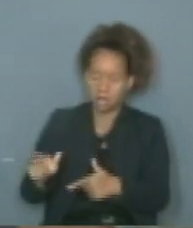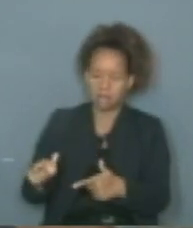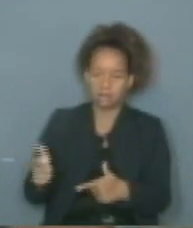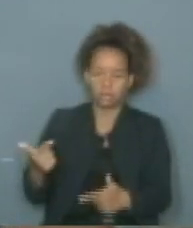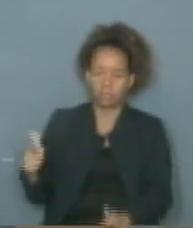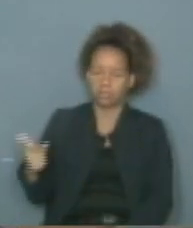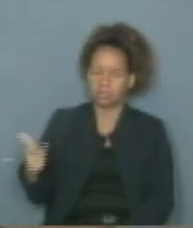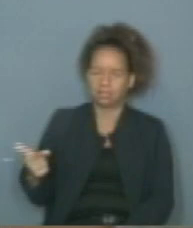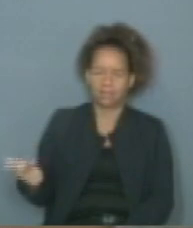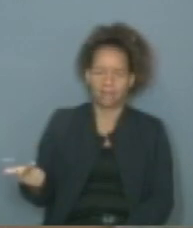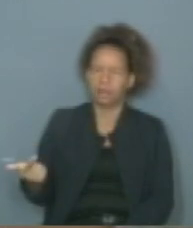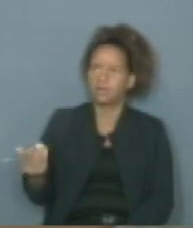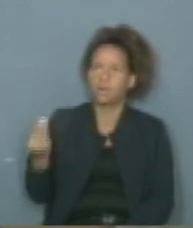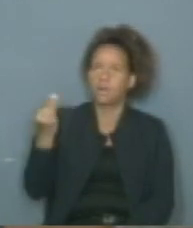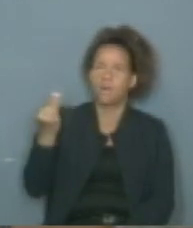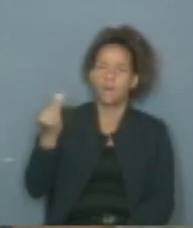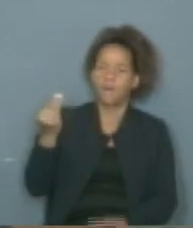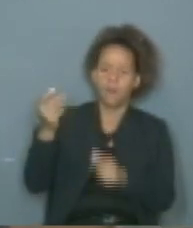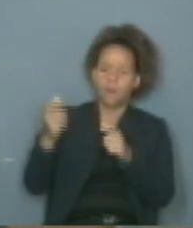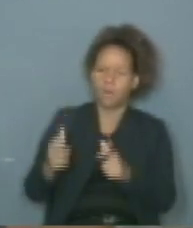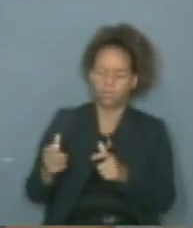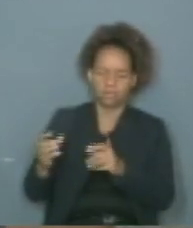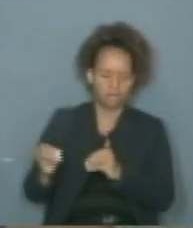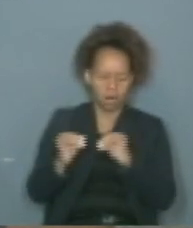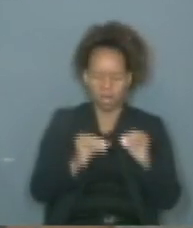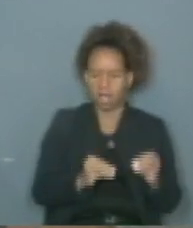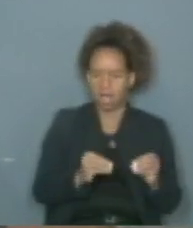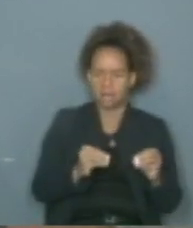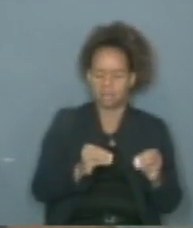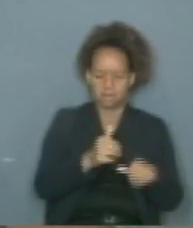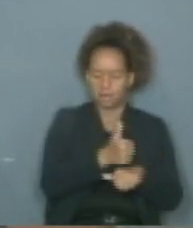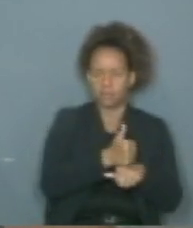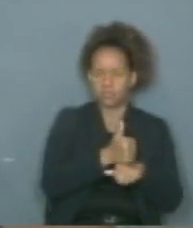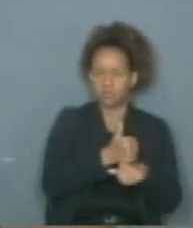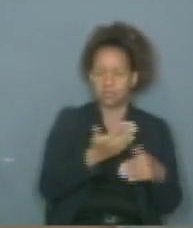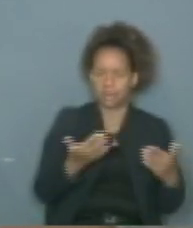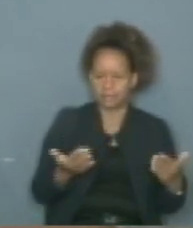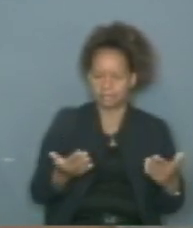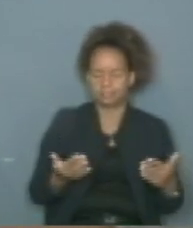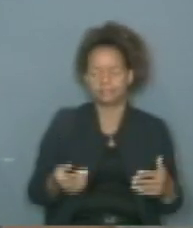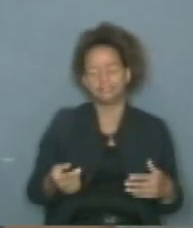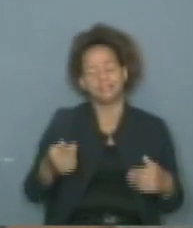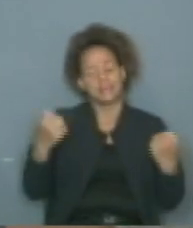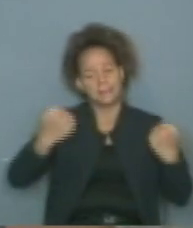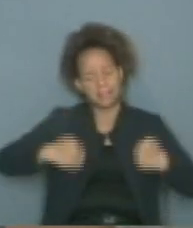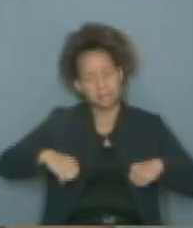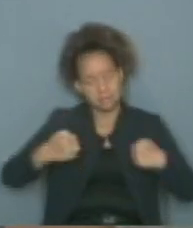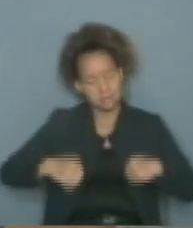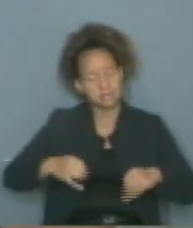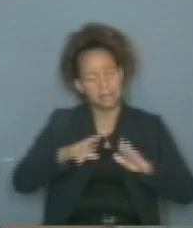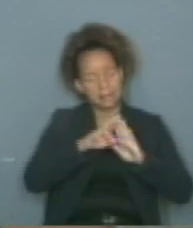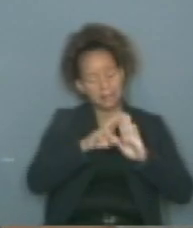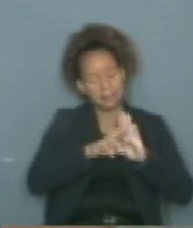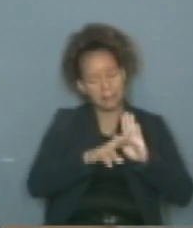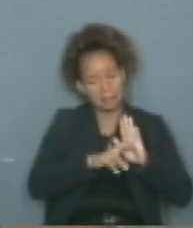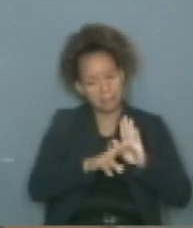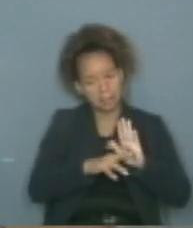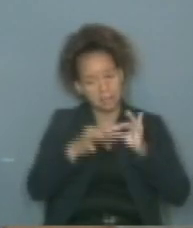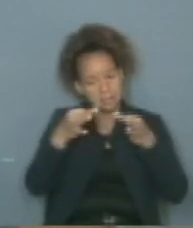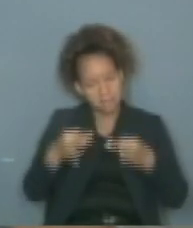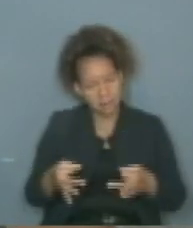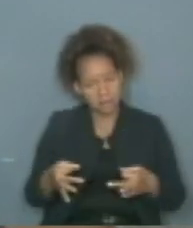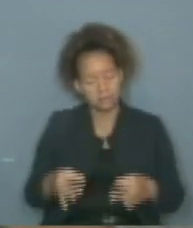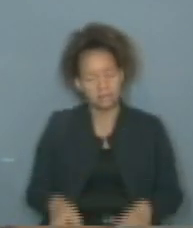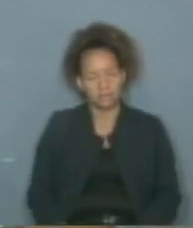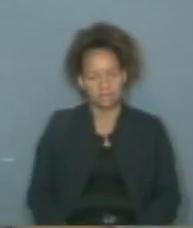se tem nem a previsão de onde vai ser realocado esses profissionais. Então era preciso haver critérios mais justos